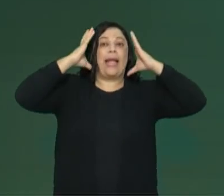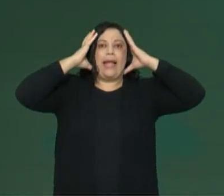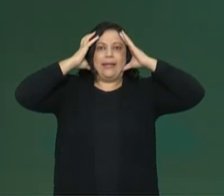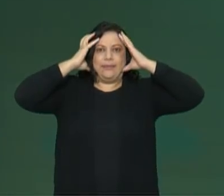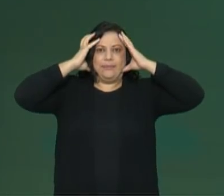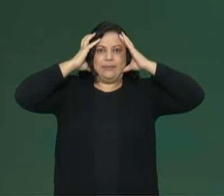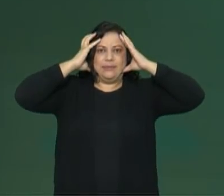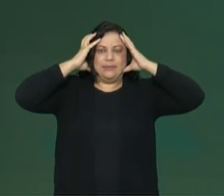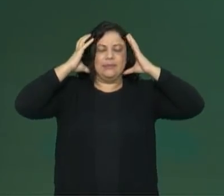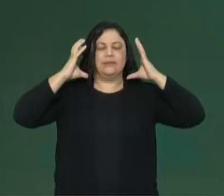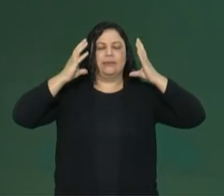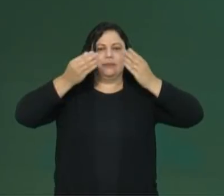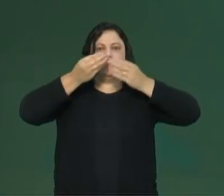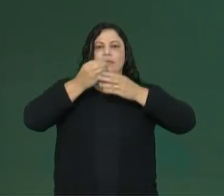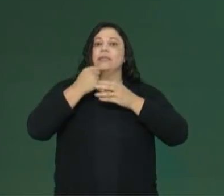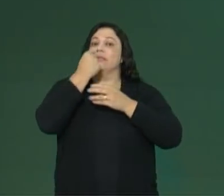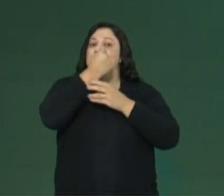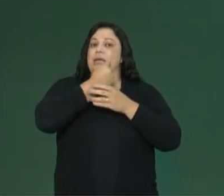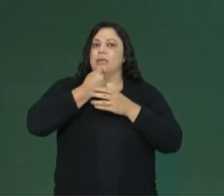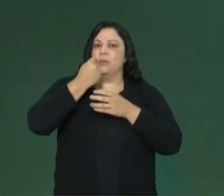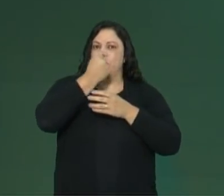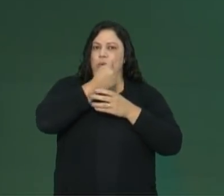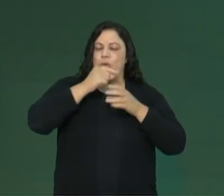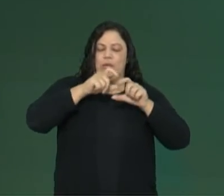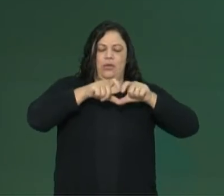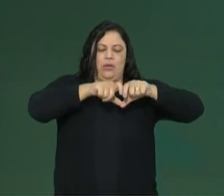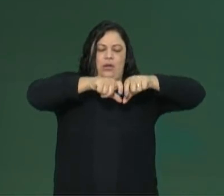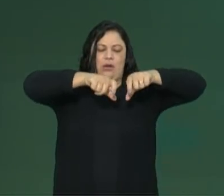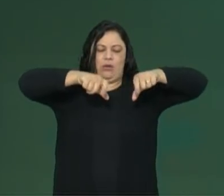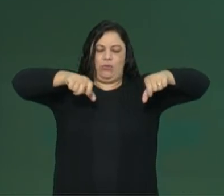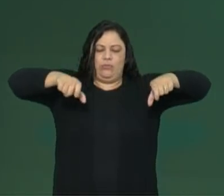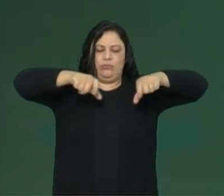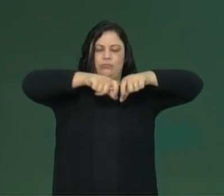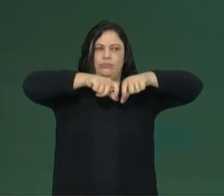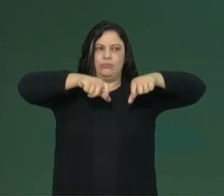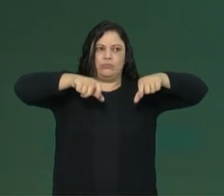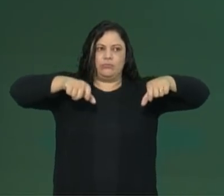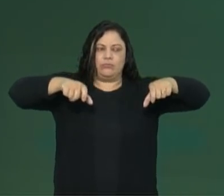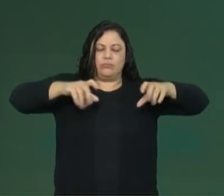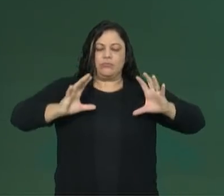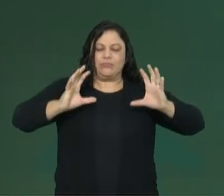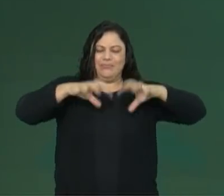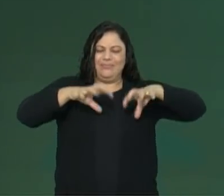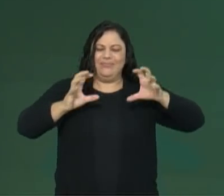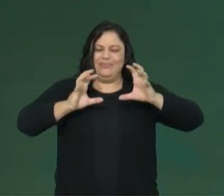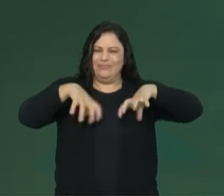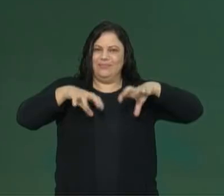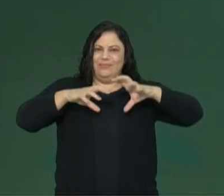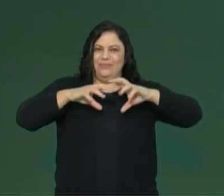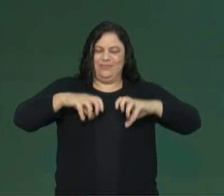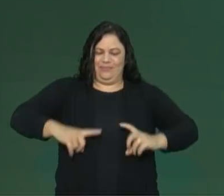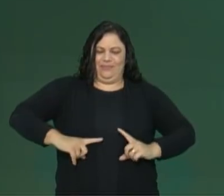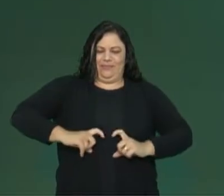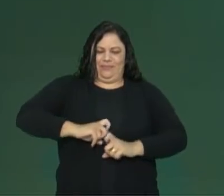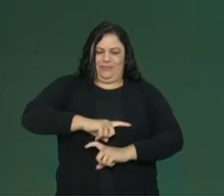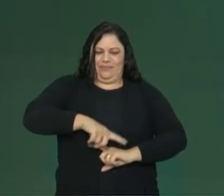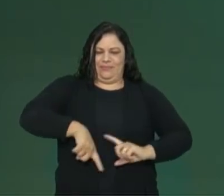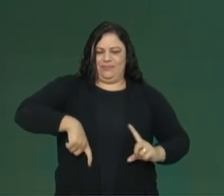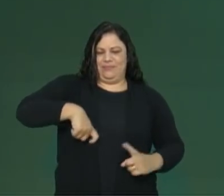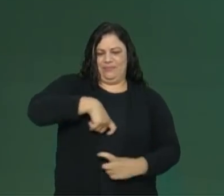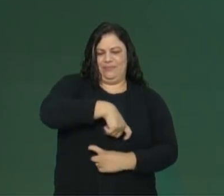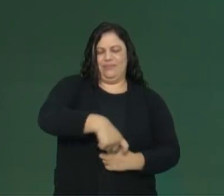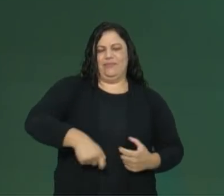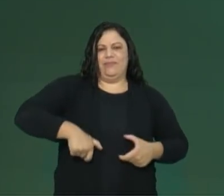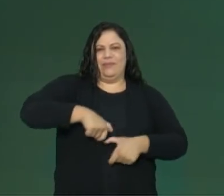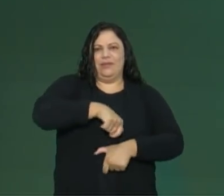sensoriais. Um corpo que nós chamamos de massa visceral, que é onde está todas as vísceras, os outros órgãos. E os pés,